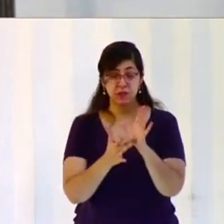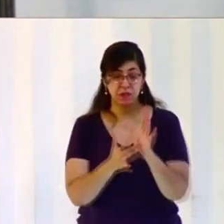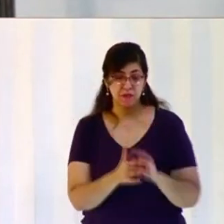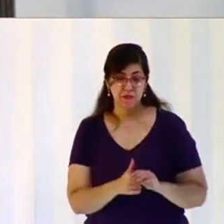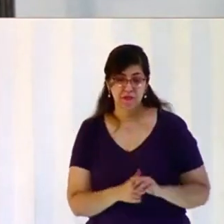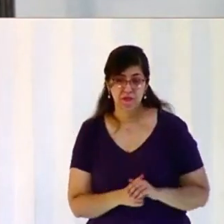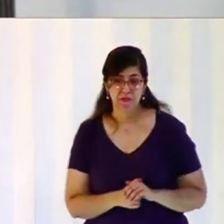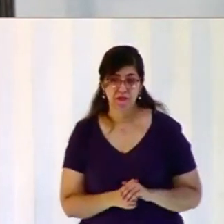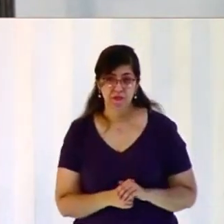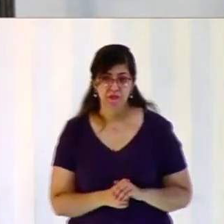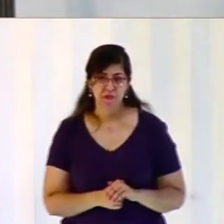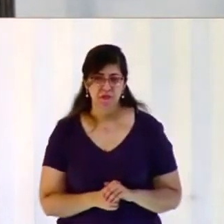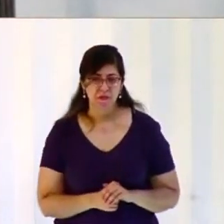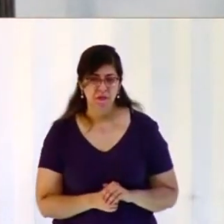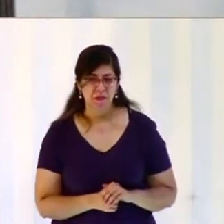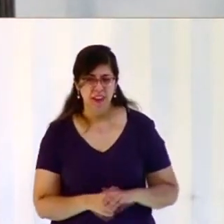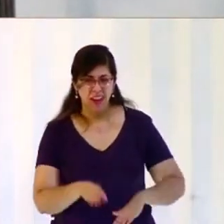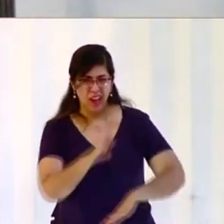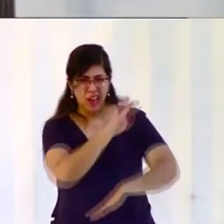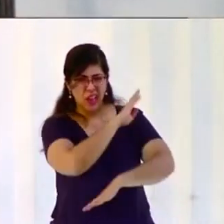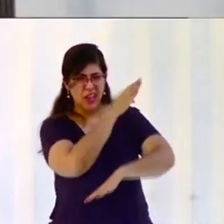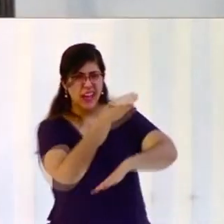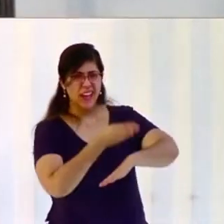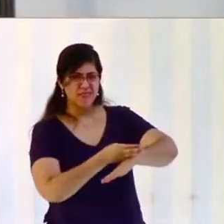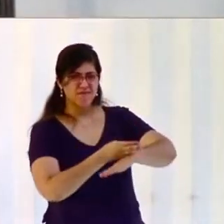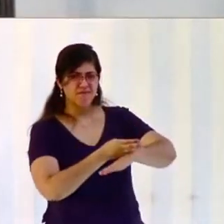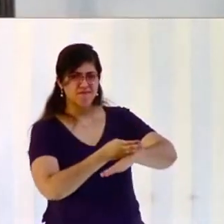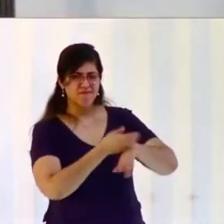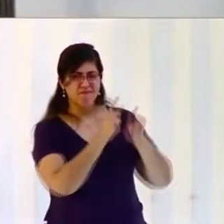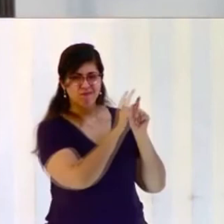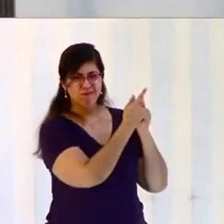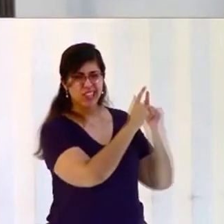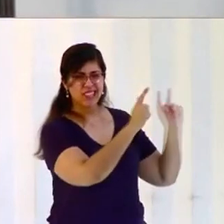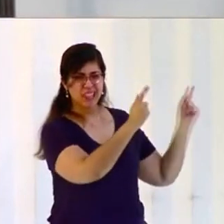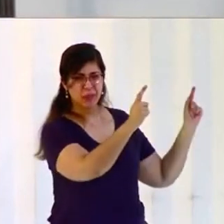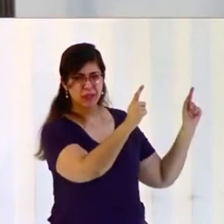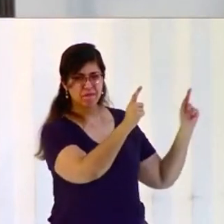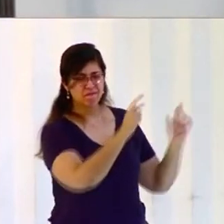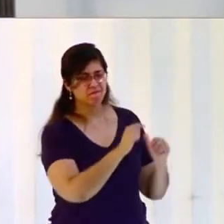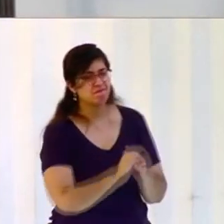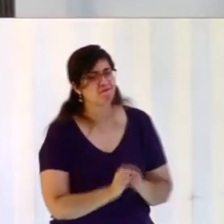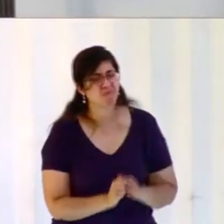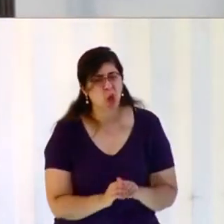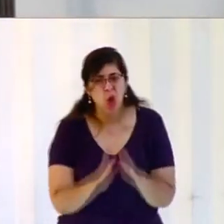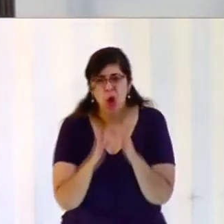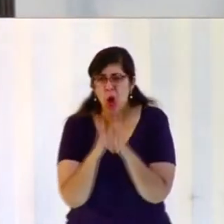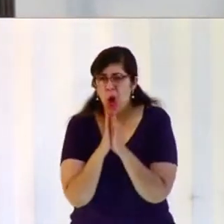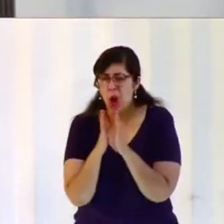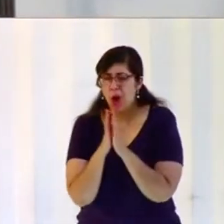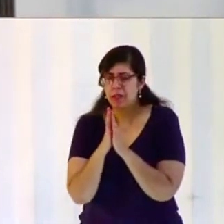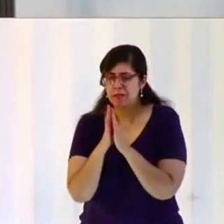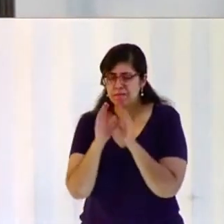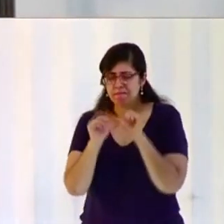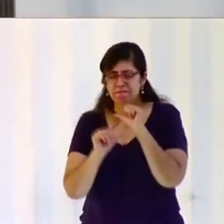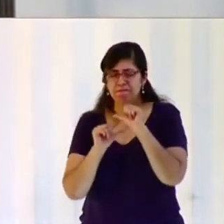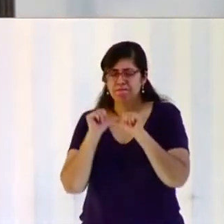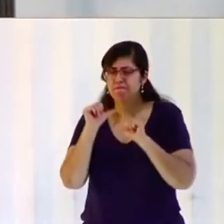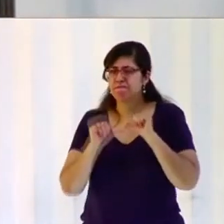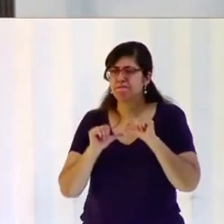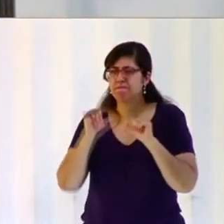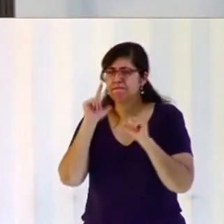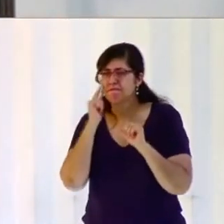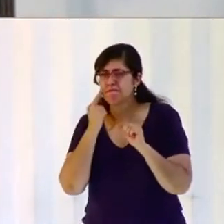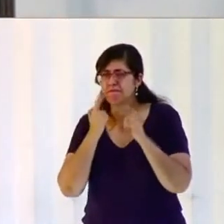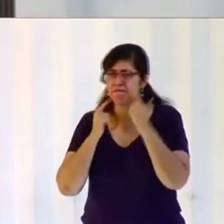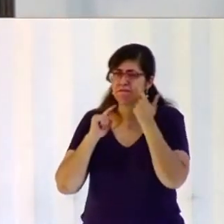Naquele lugar difícil, o Getsemane, em que ele ora sozinho, naquele momento se afasta um pouquinho dos discípulos